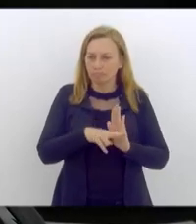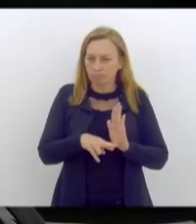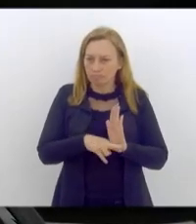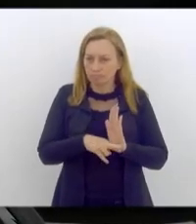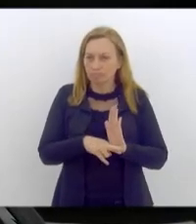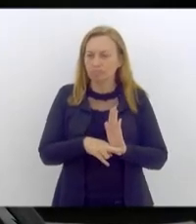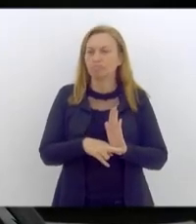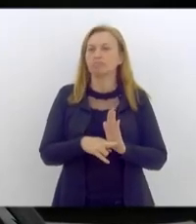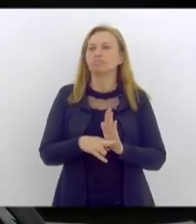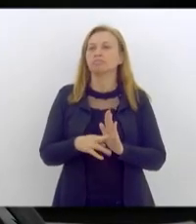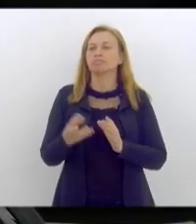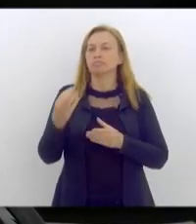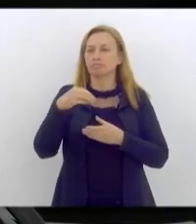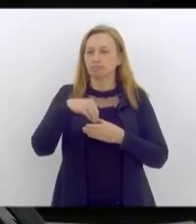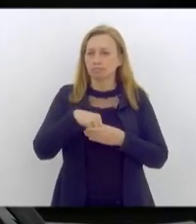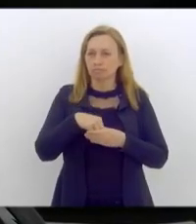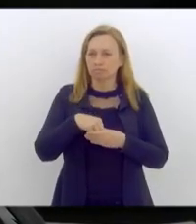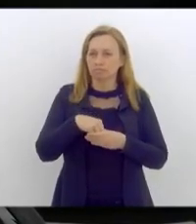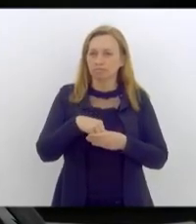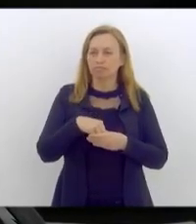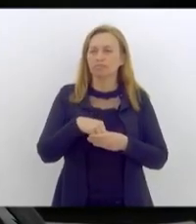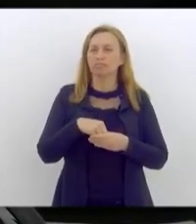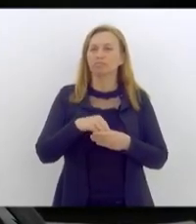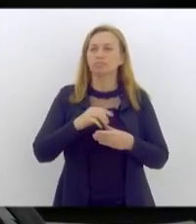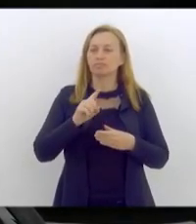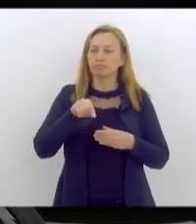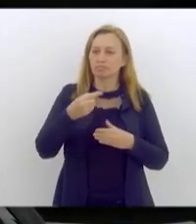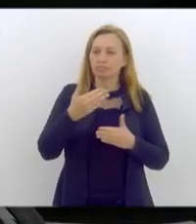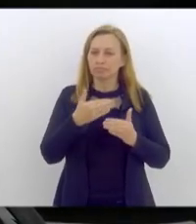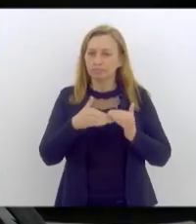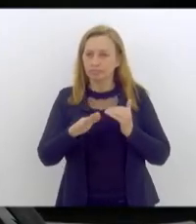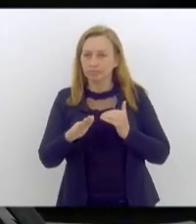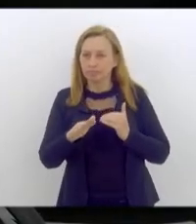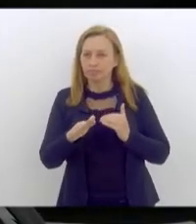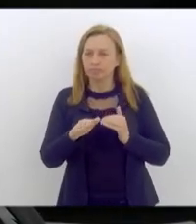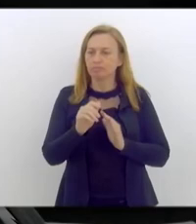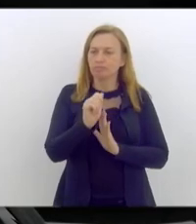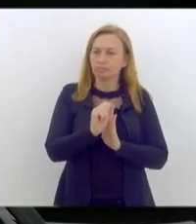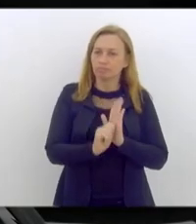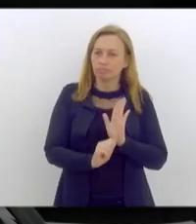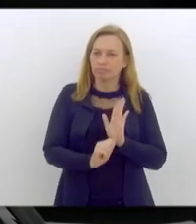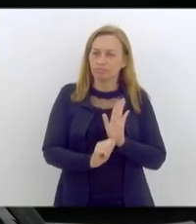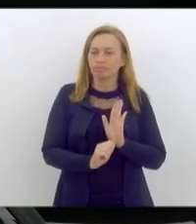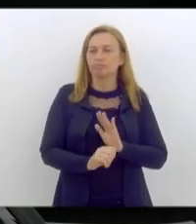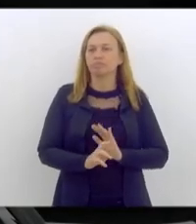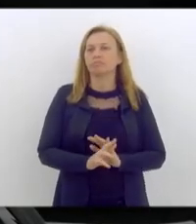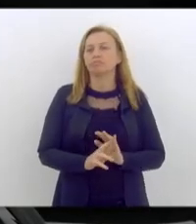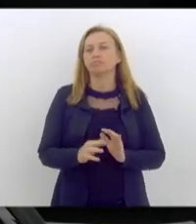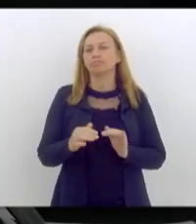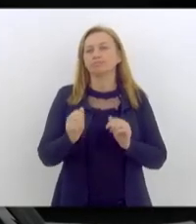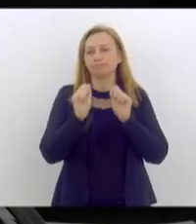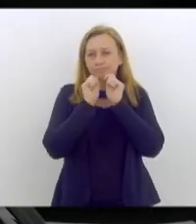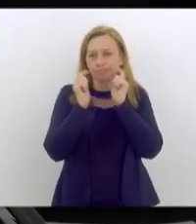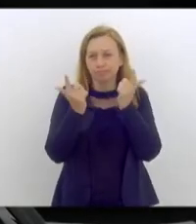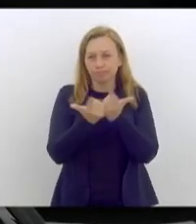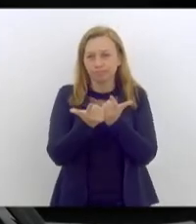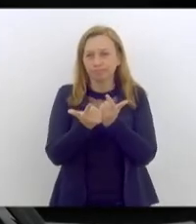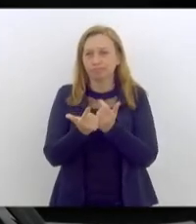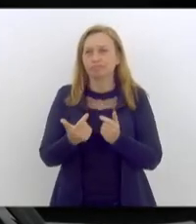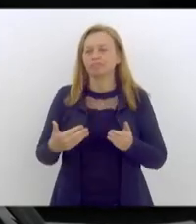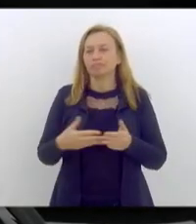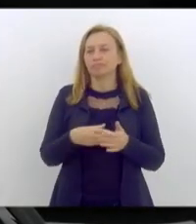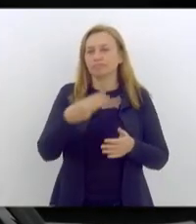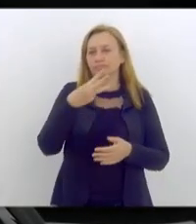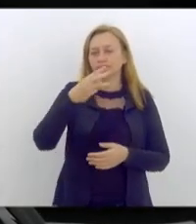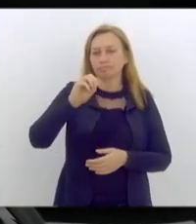Banco Central todo rito externo e depois ele é enviado com um relatório para alérgico para Assembleia em até 30 dias